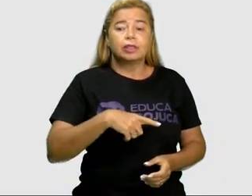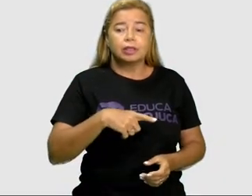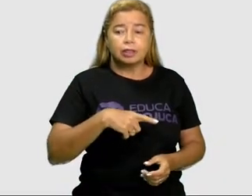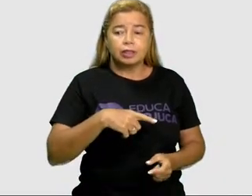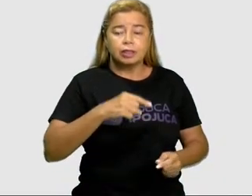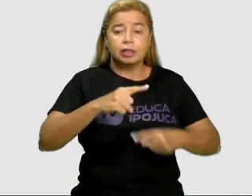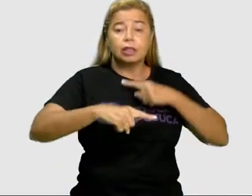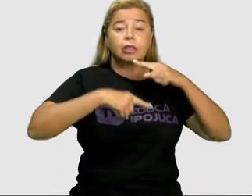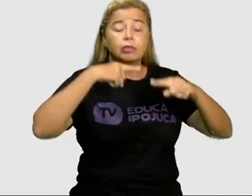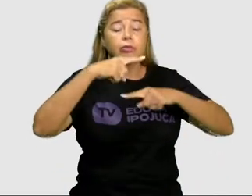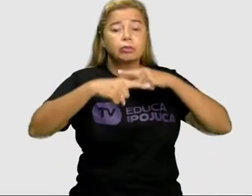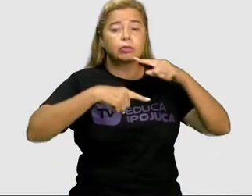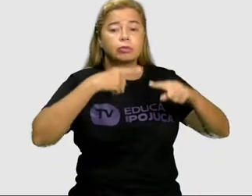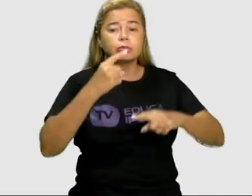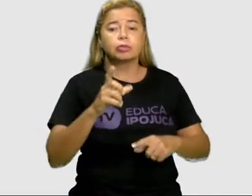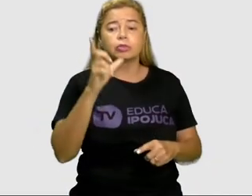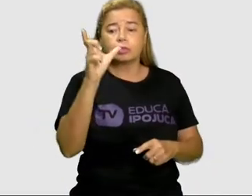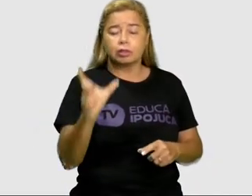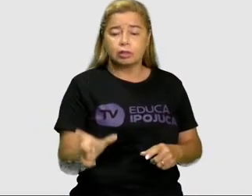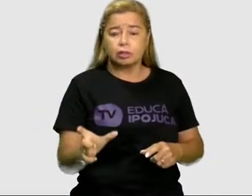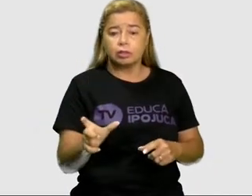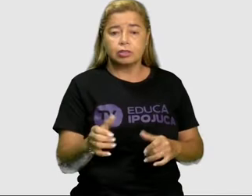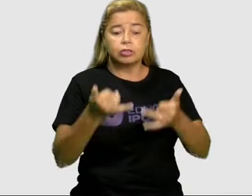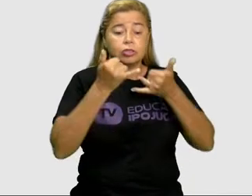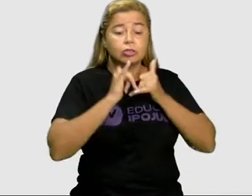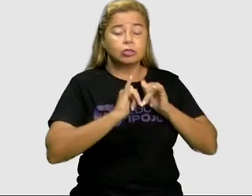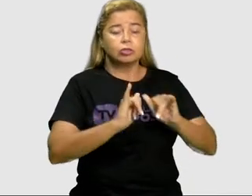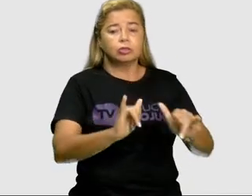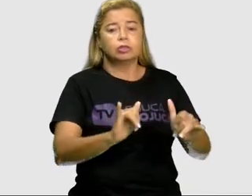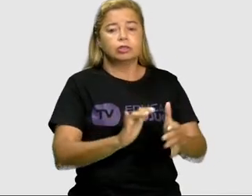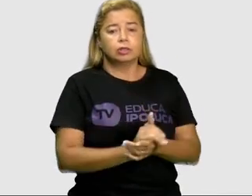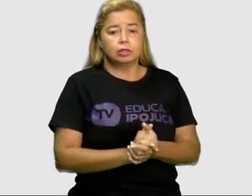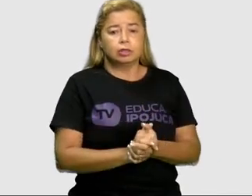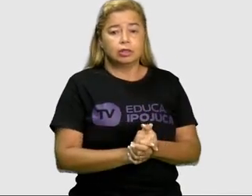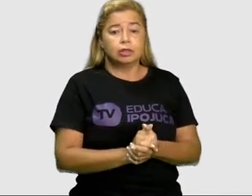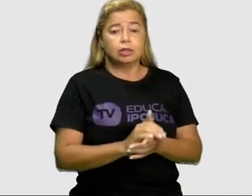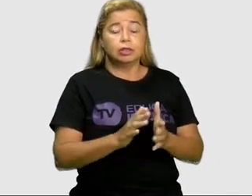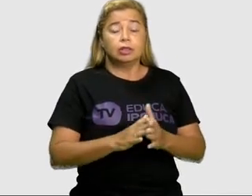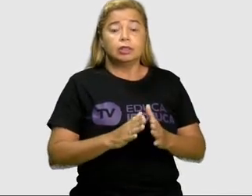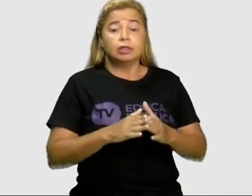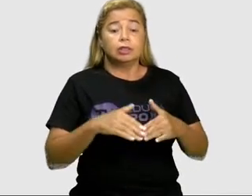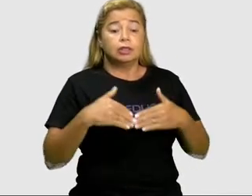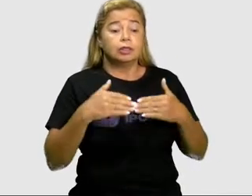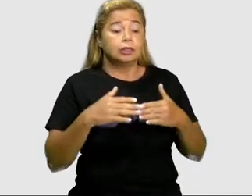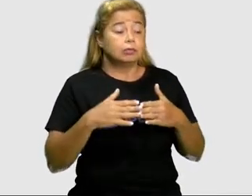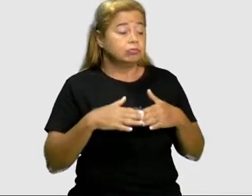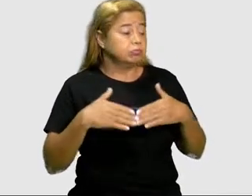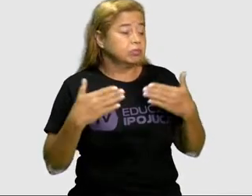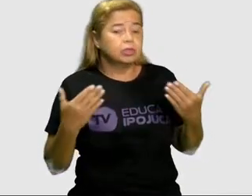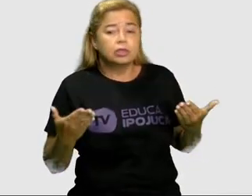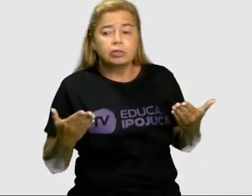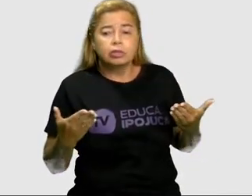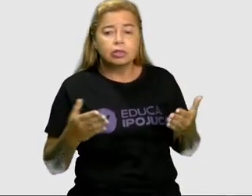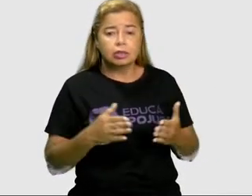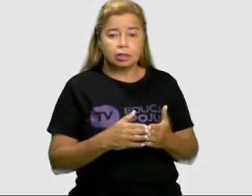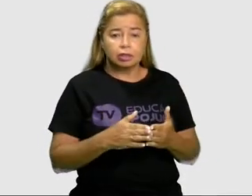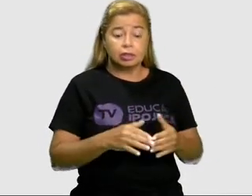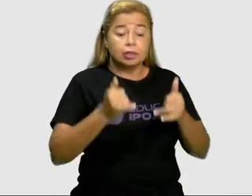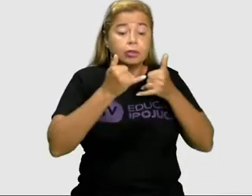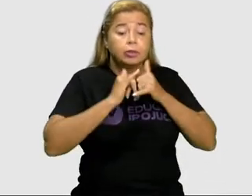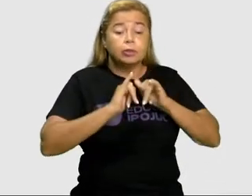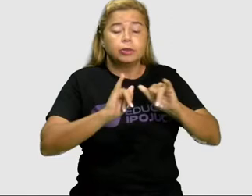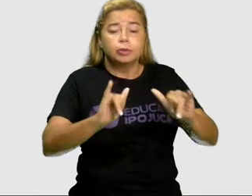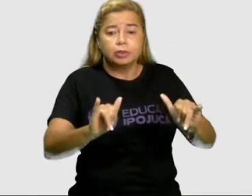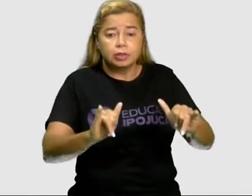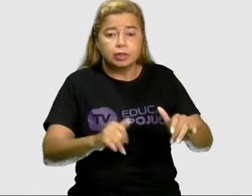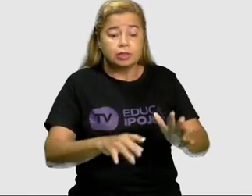as notícias são textos curtos né eles são diretos eles são objetivos